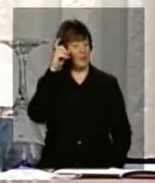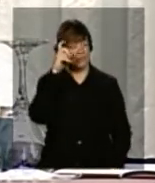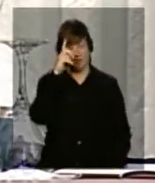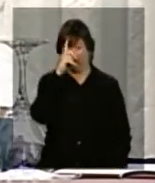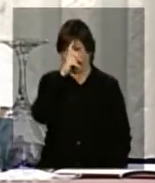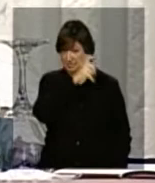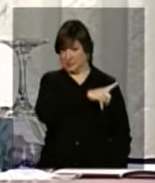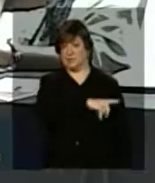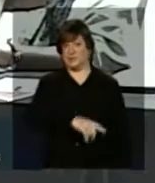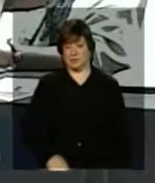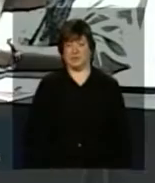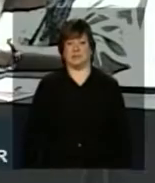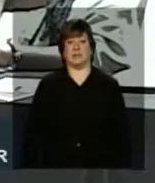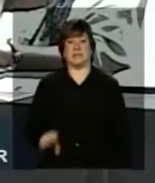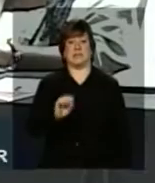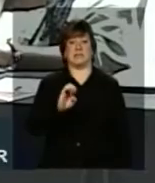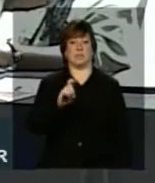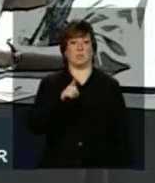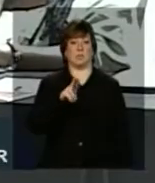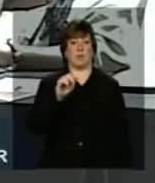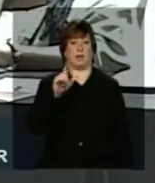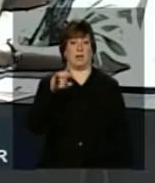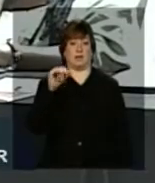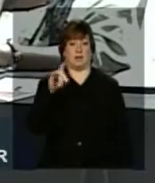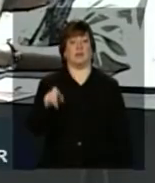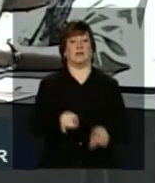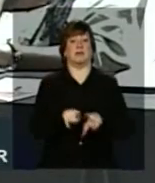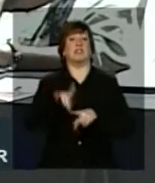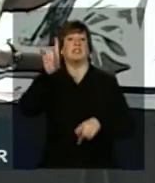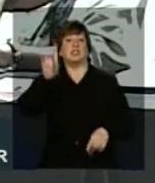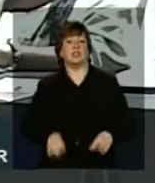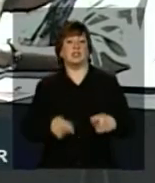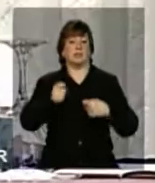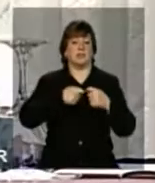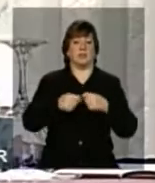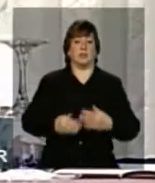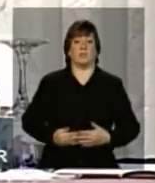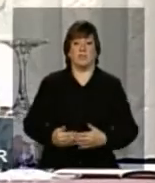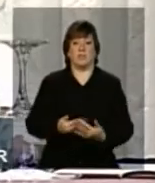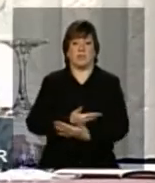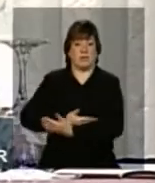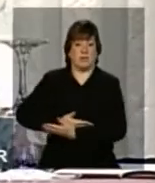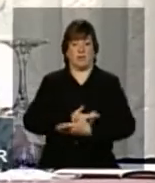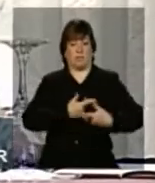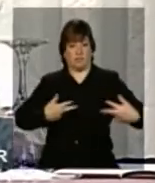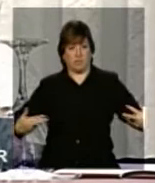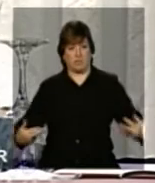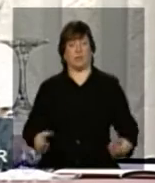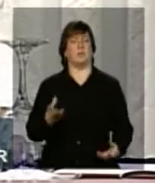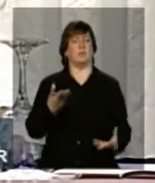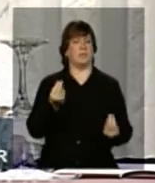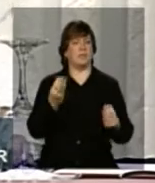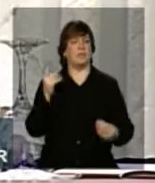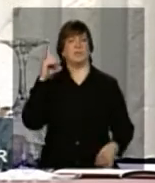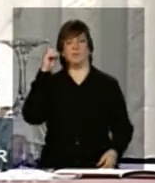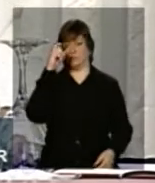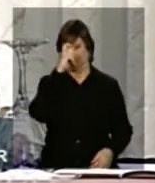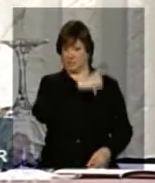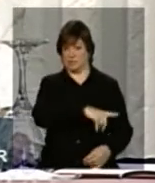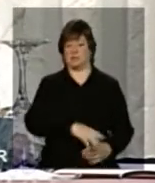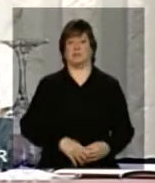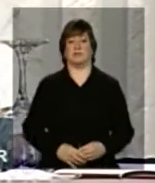muito difícil, e dos direitos sexuais e reprodutivos. Né? Foi muito difícil. No